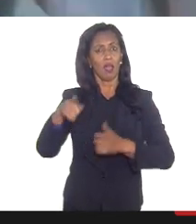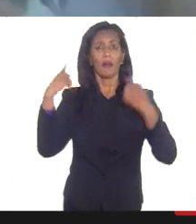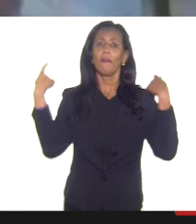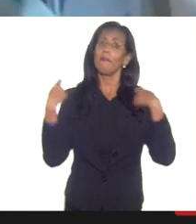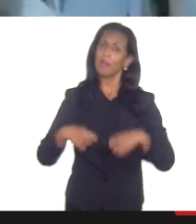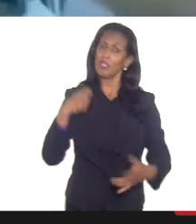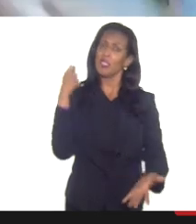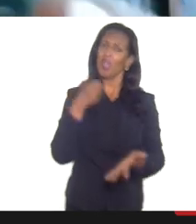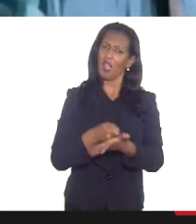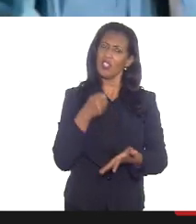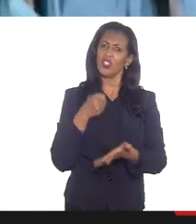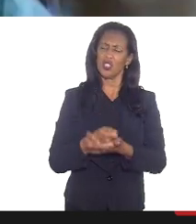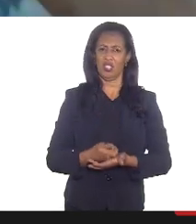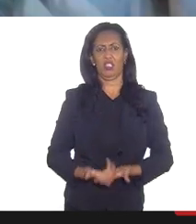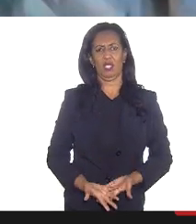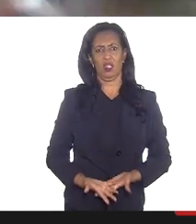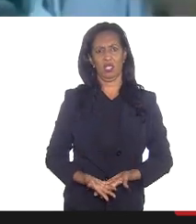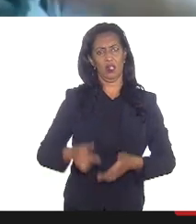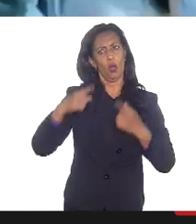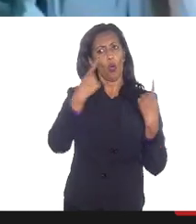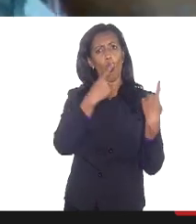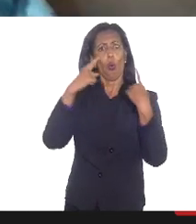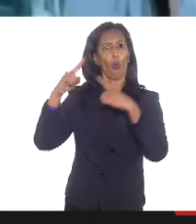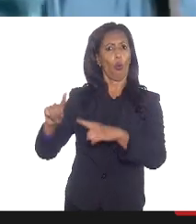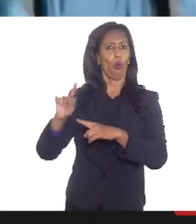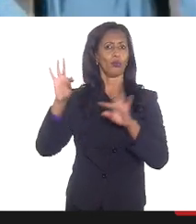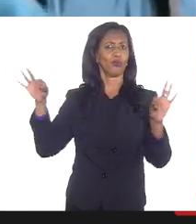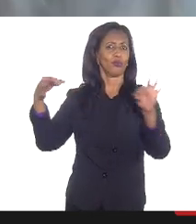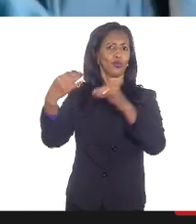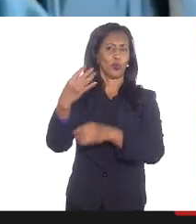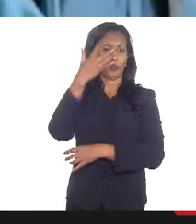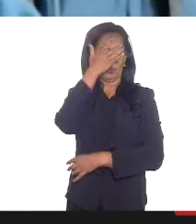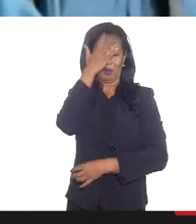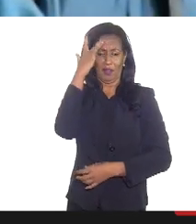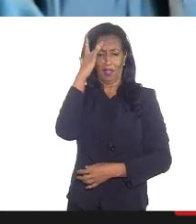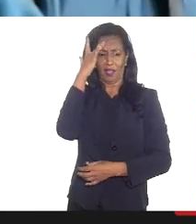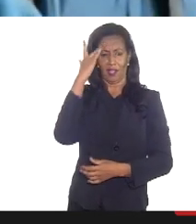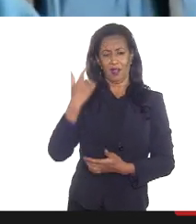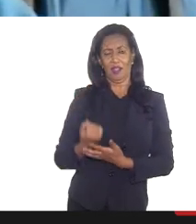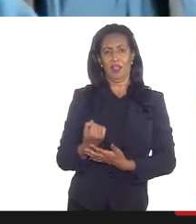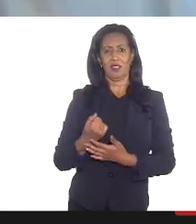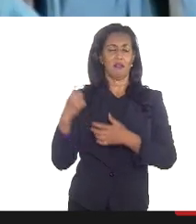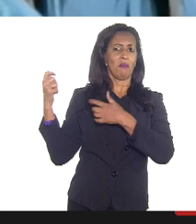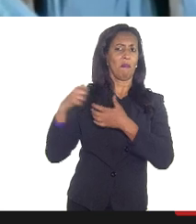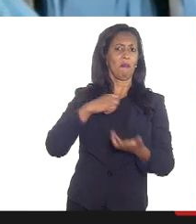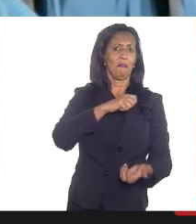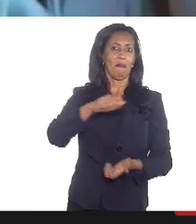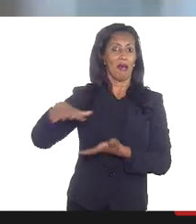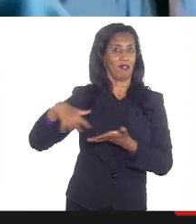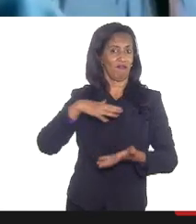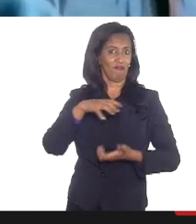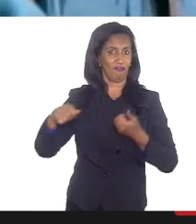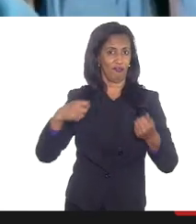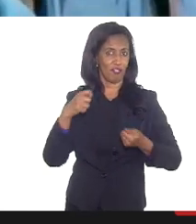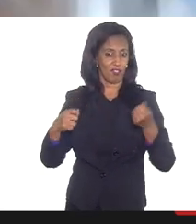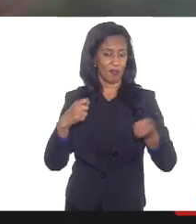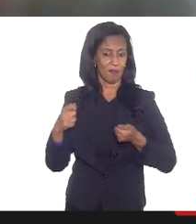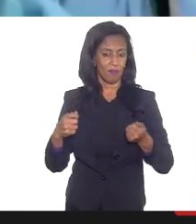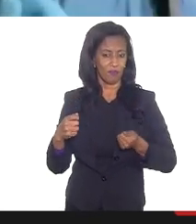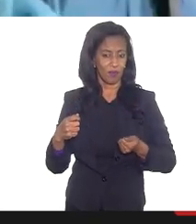ser garantida contra aqueles que se insurgem contra o manifestante, mas não contra os